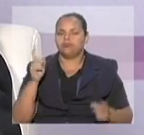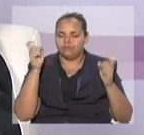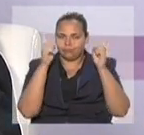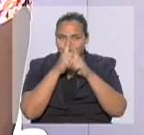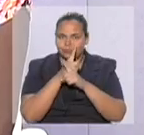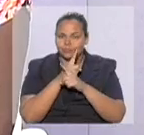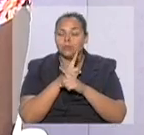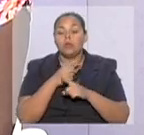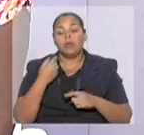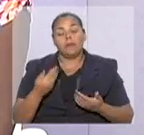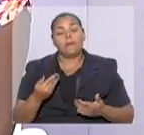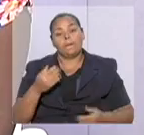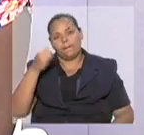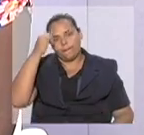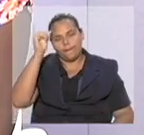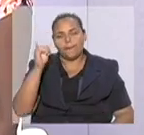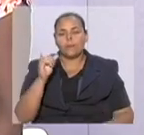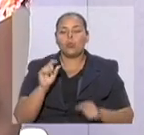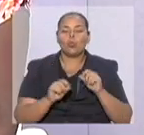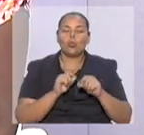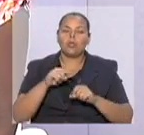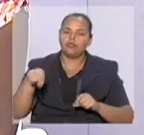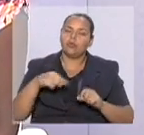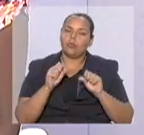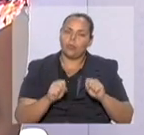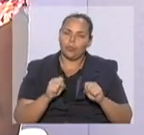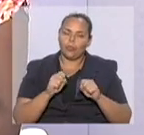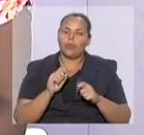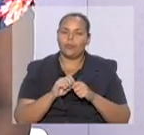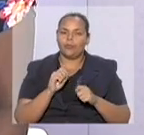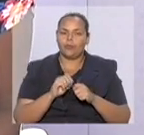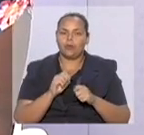complexo. Então vamos falar um pouquinho de prevenção, né? O que a gente pode